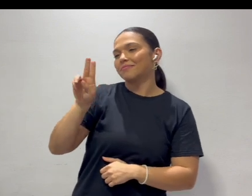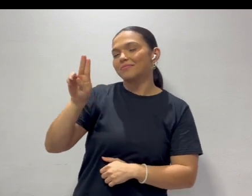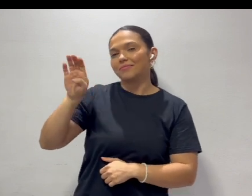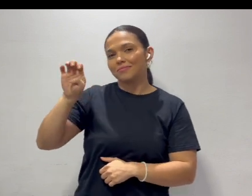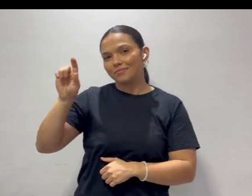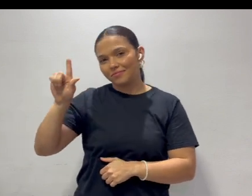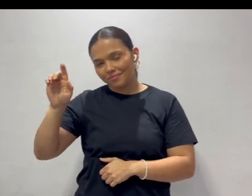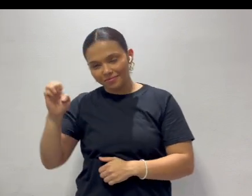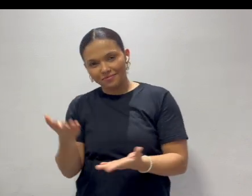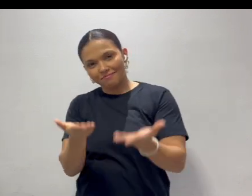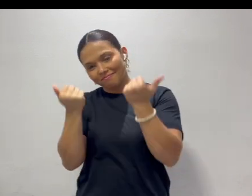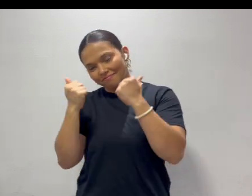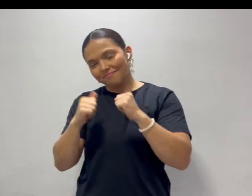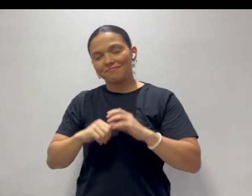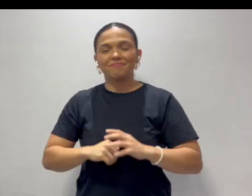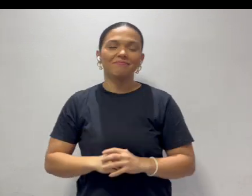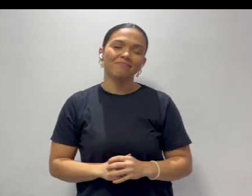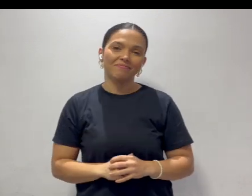cá.